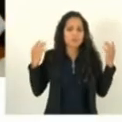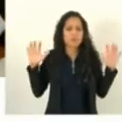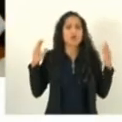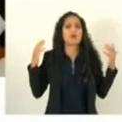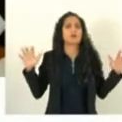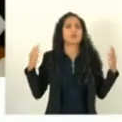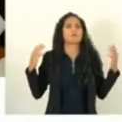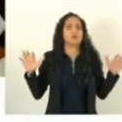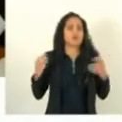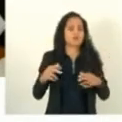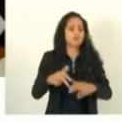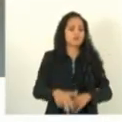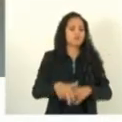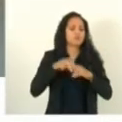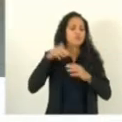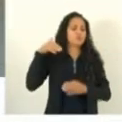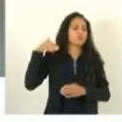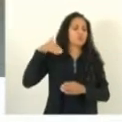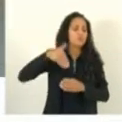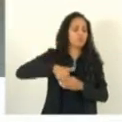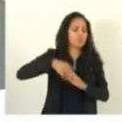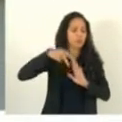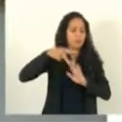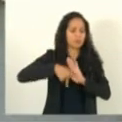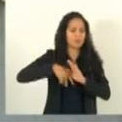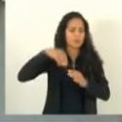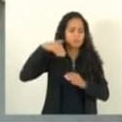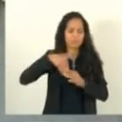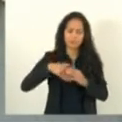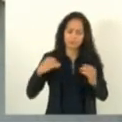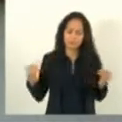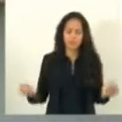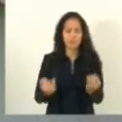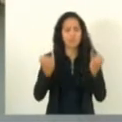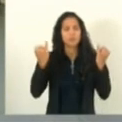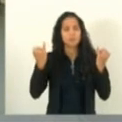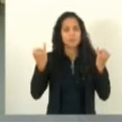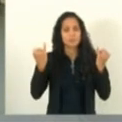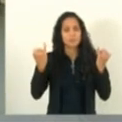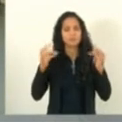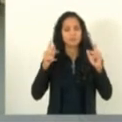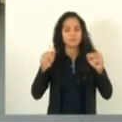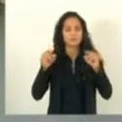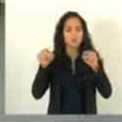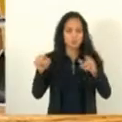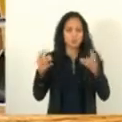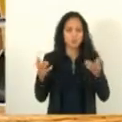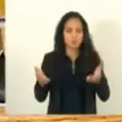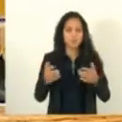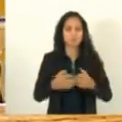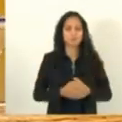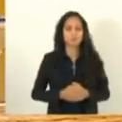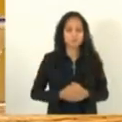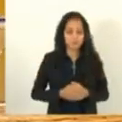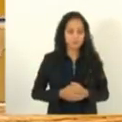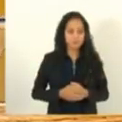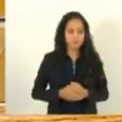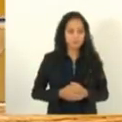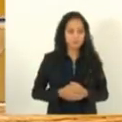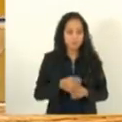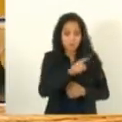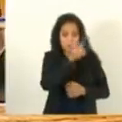ao votar um projeto tão importante como esse, que a vitória foi